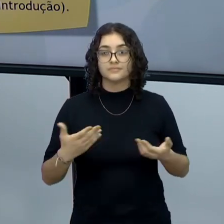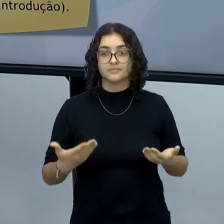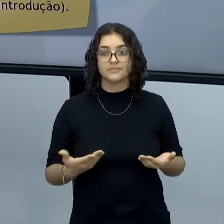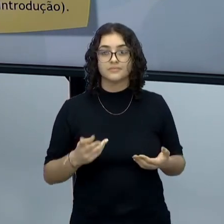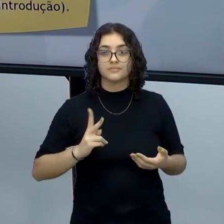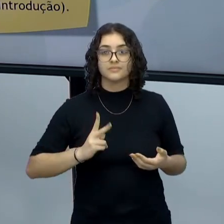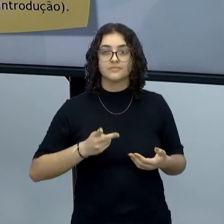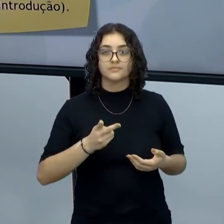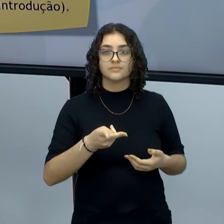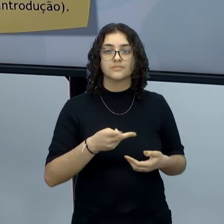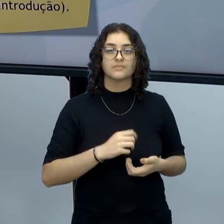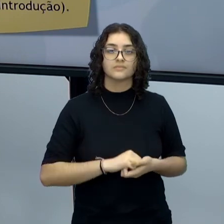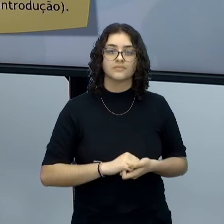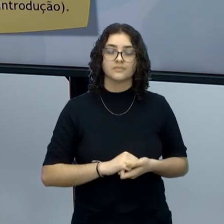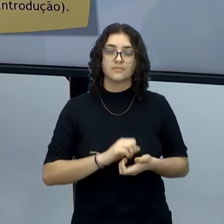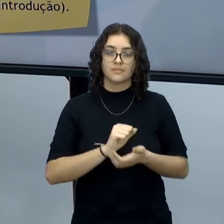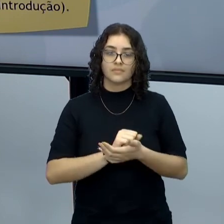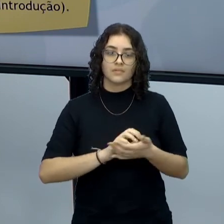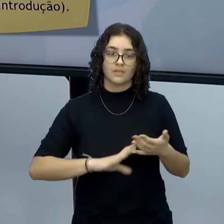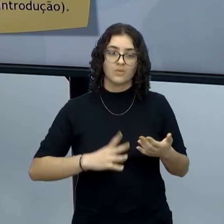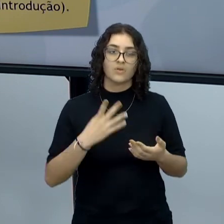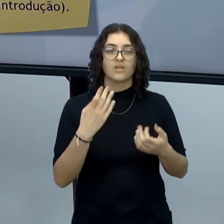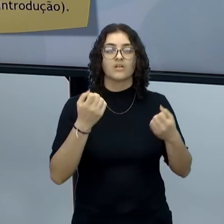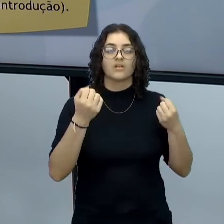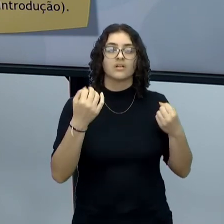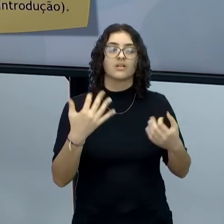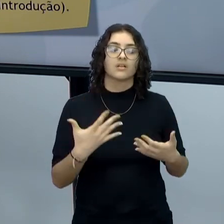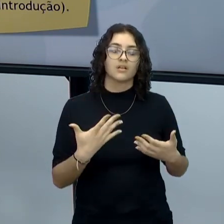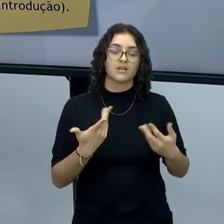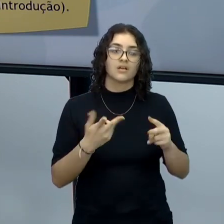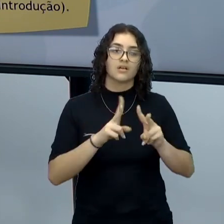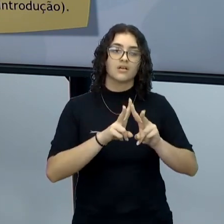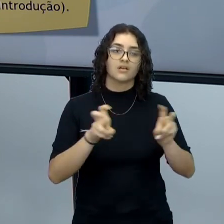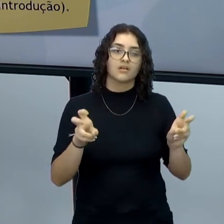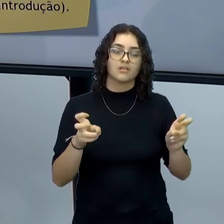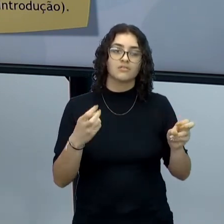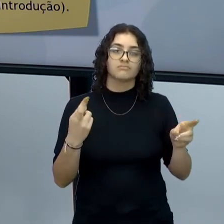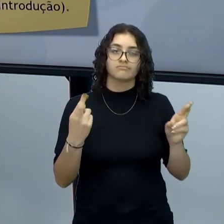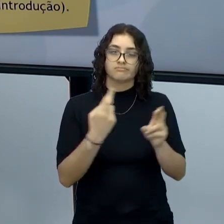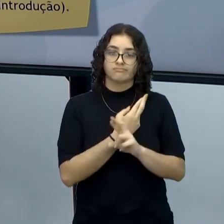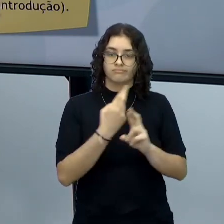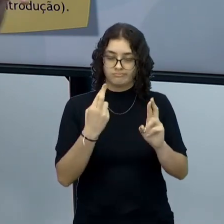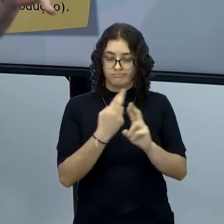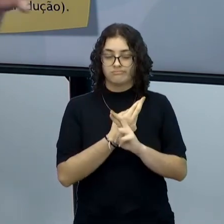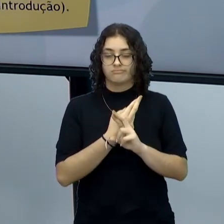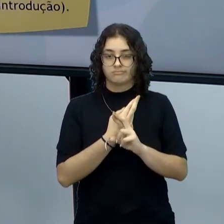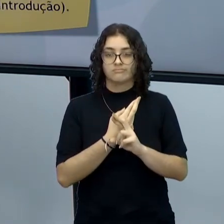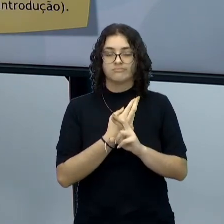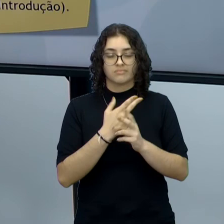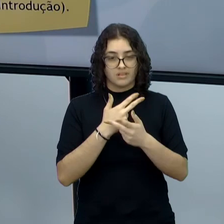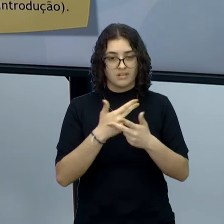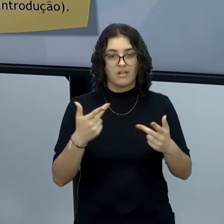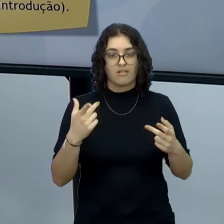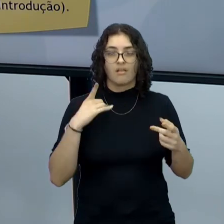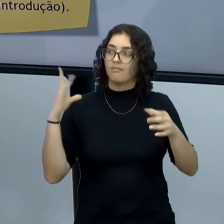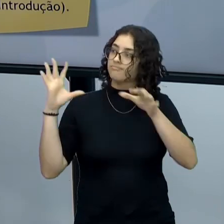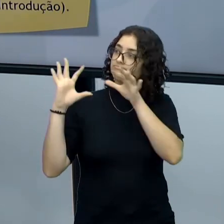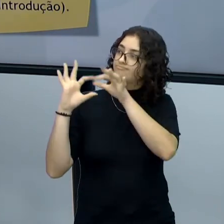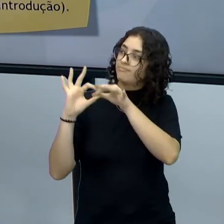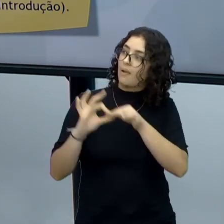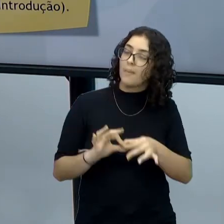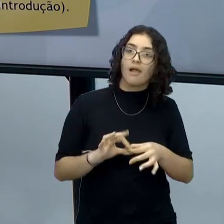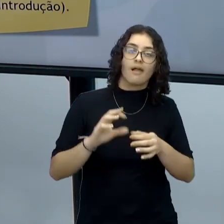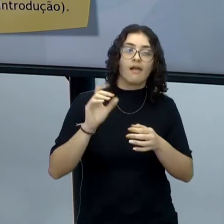vai continuar, né, na atividade 4 falando de assuntos aí correlacionados, então com todas essas atividades a